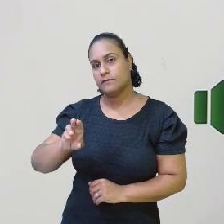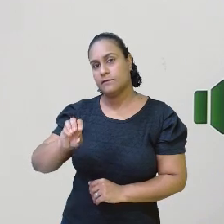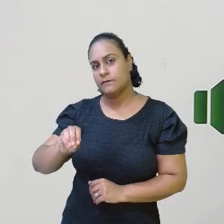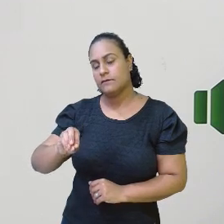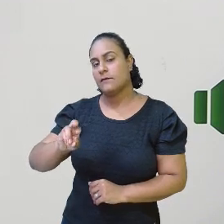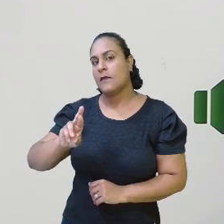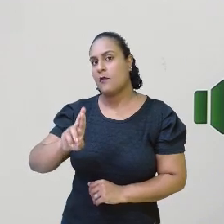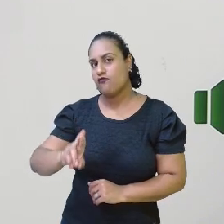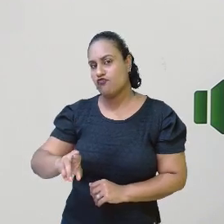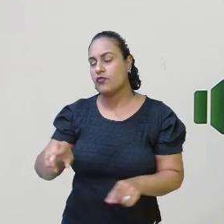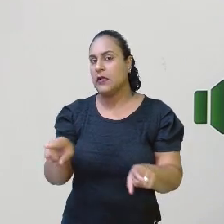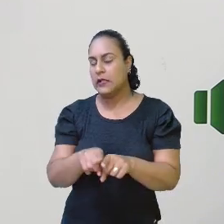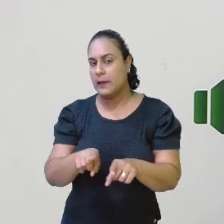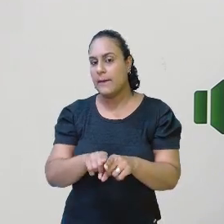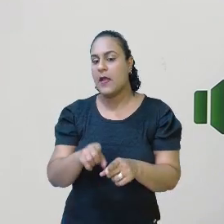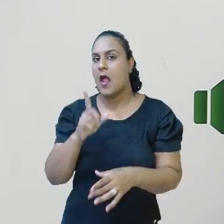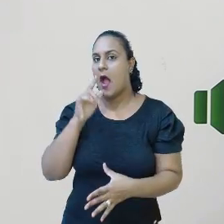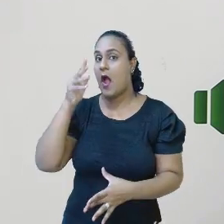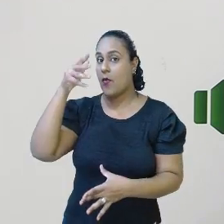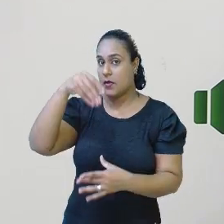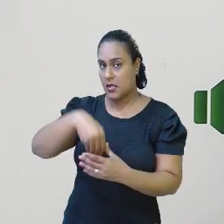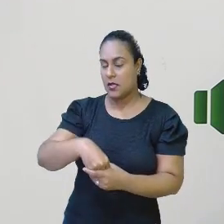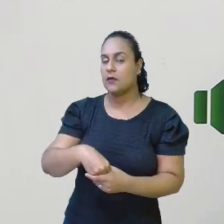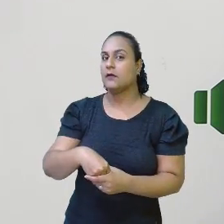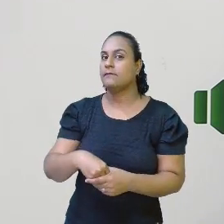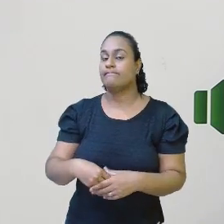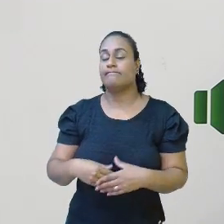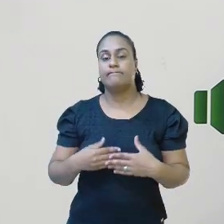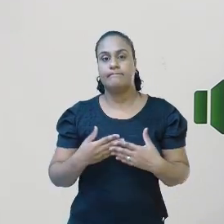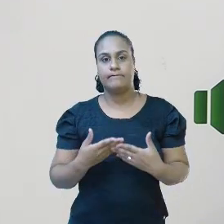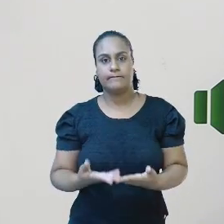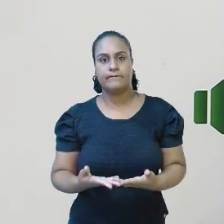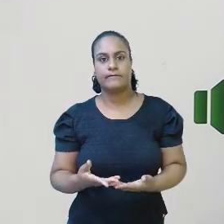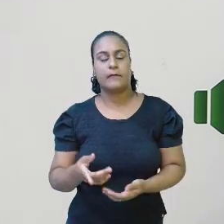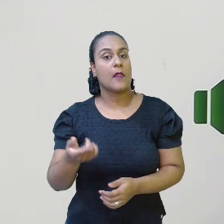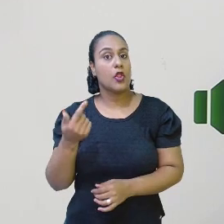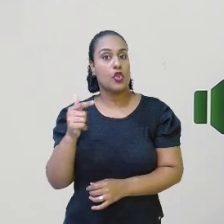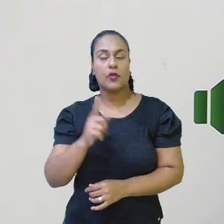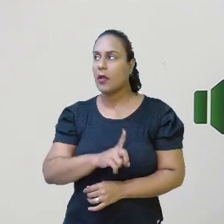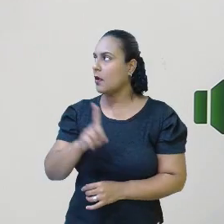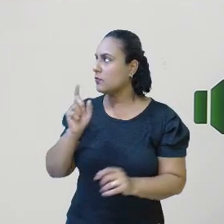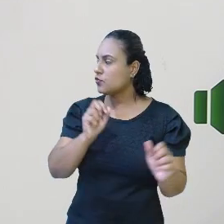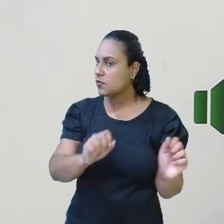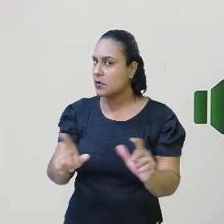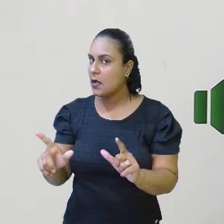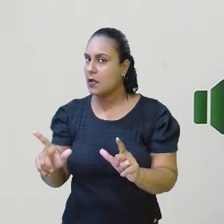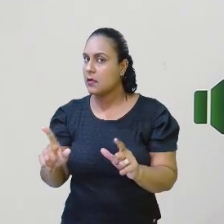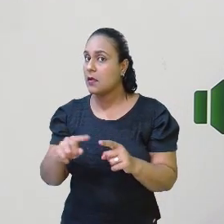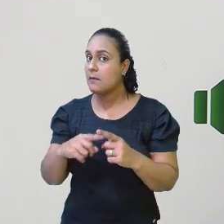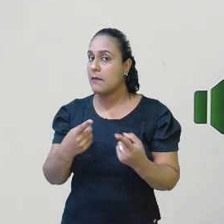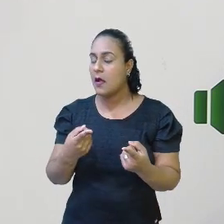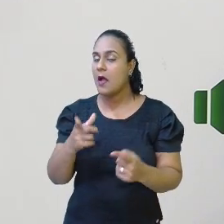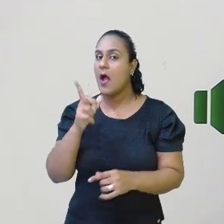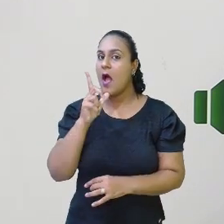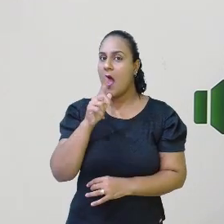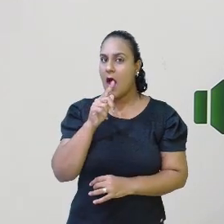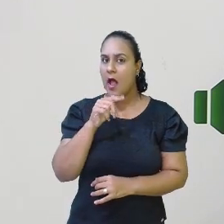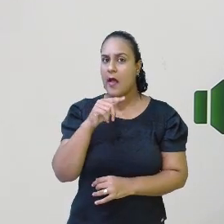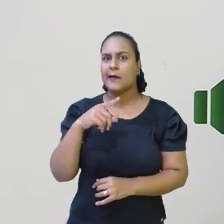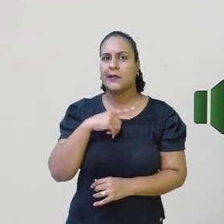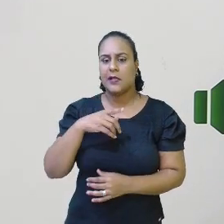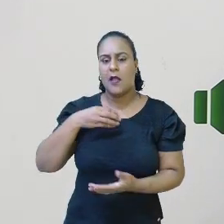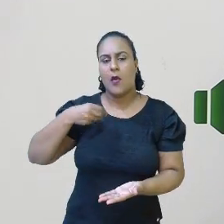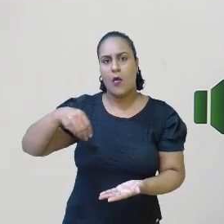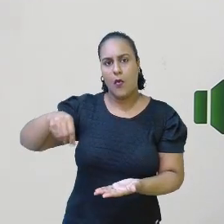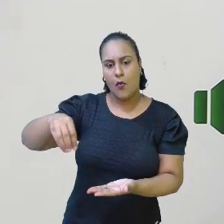presente na água. Então, esse processo, além disso, não está aí no slide, a água também recebe